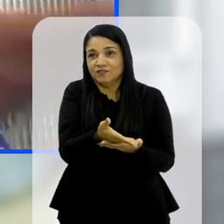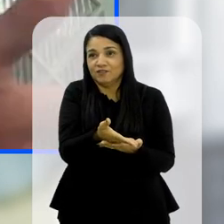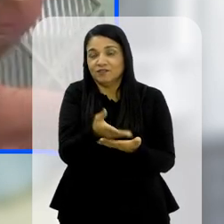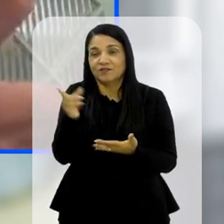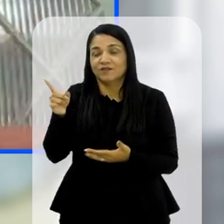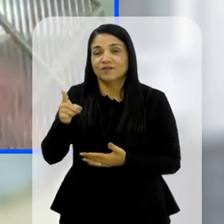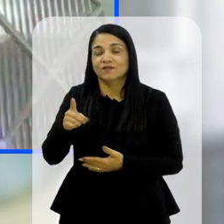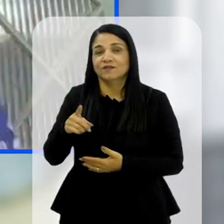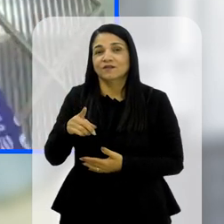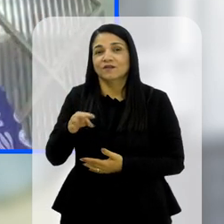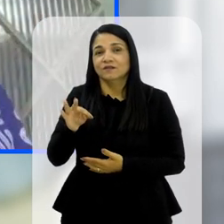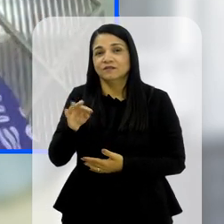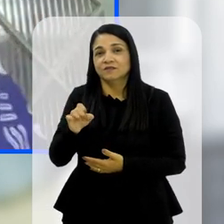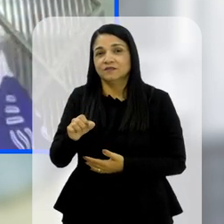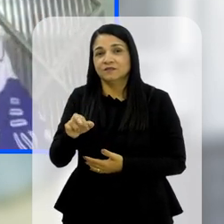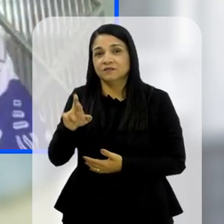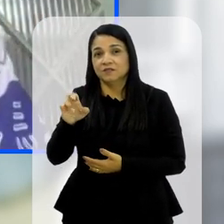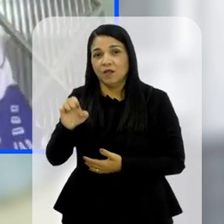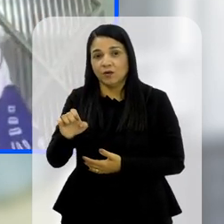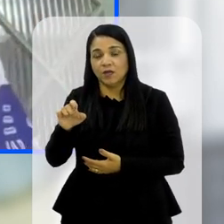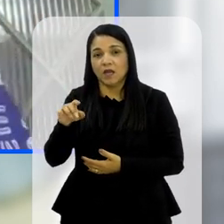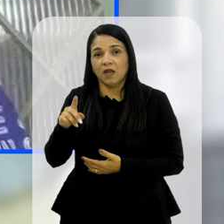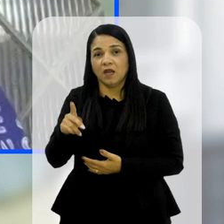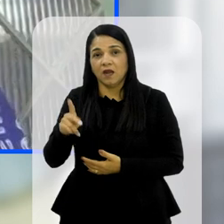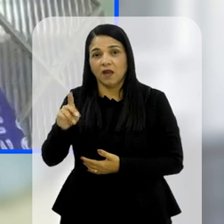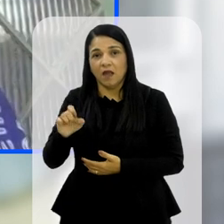assim, fortemente o Tyler Perry,